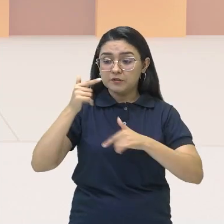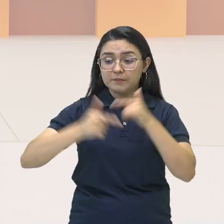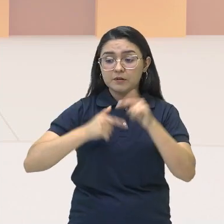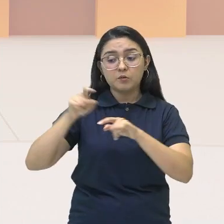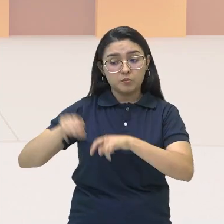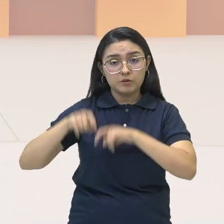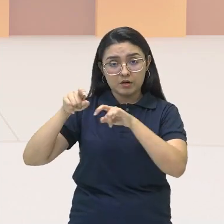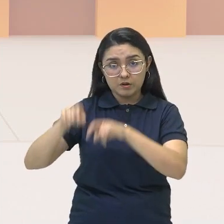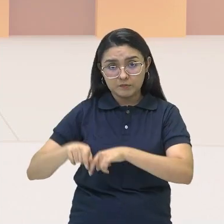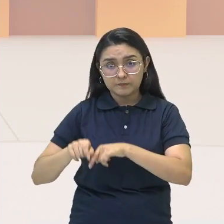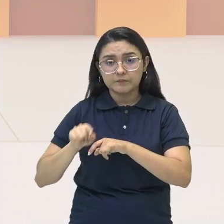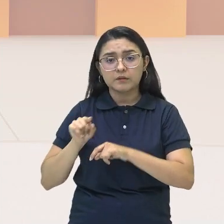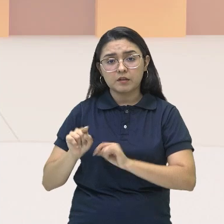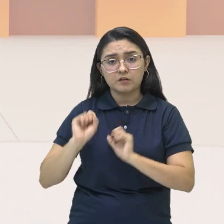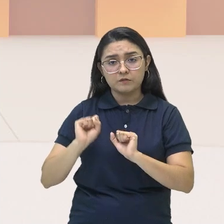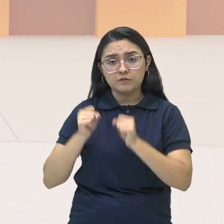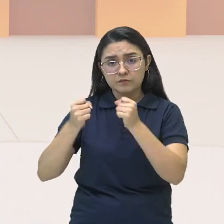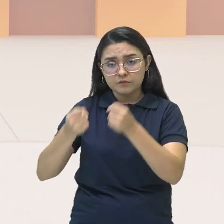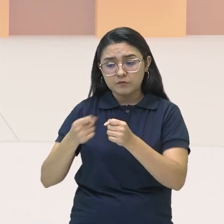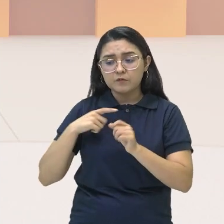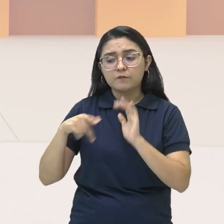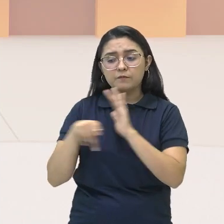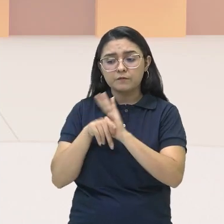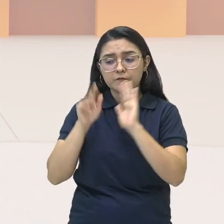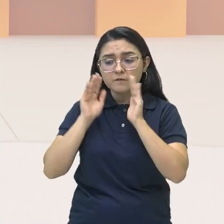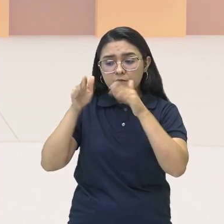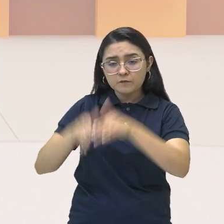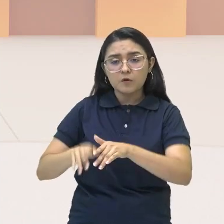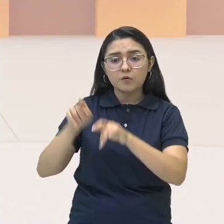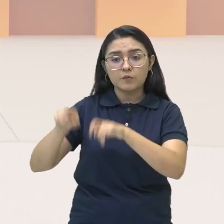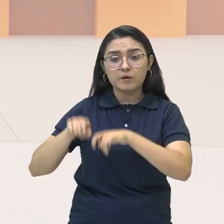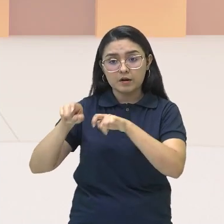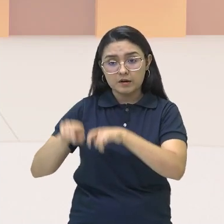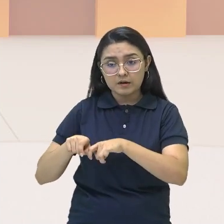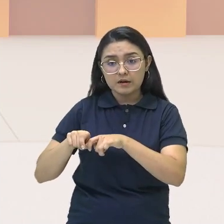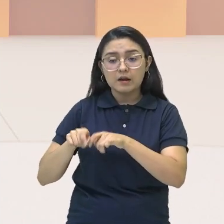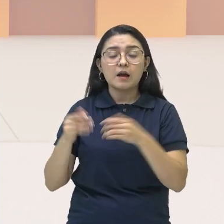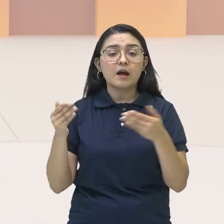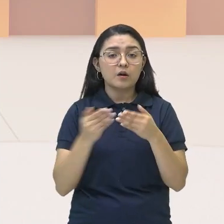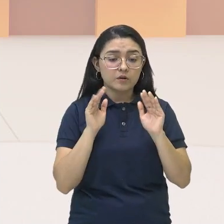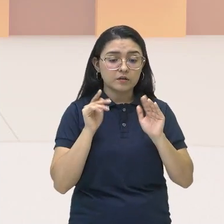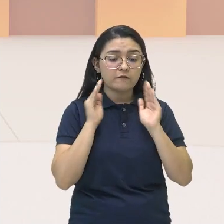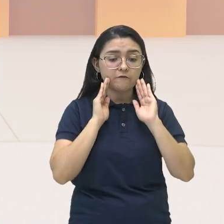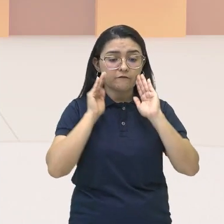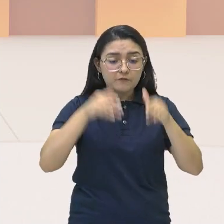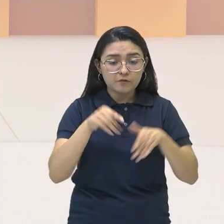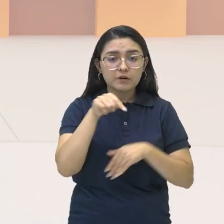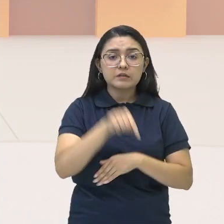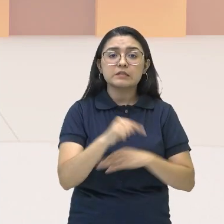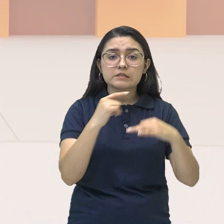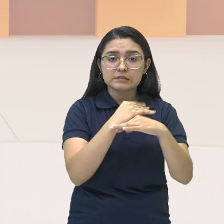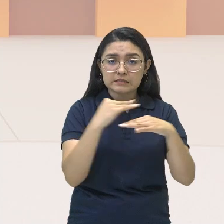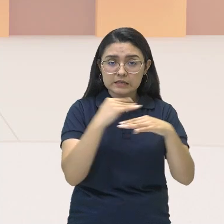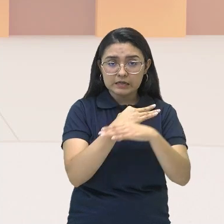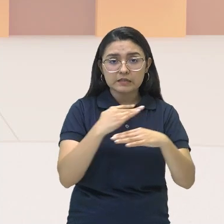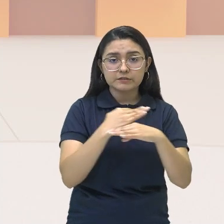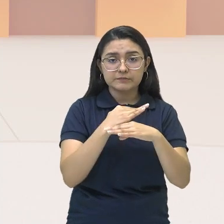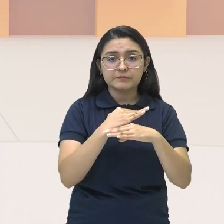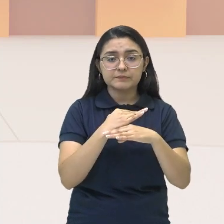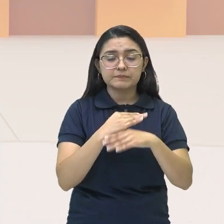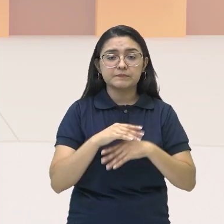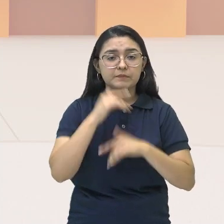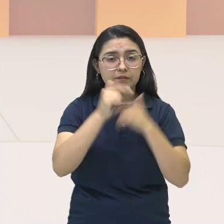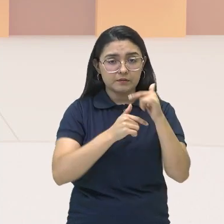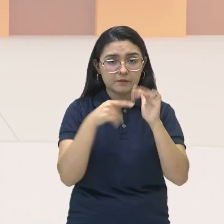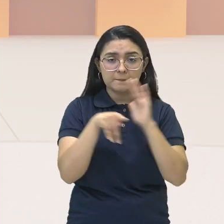no campo, se dedicando mais à questão do campo, ele está agora aqui mais na questão mesmo da cidade,